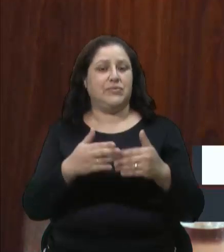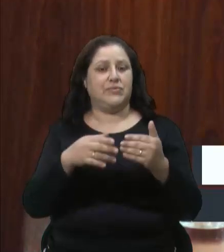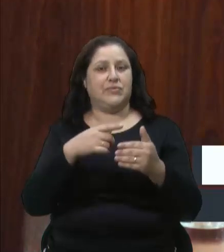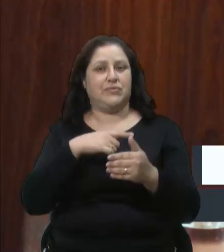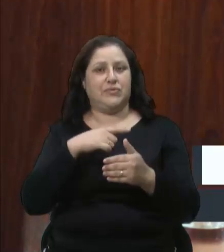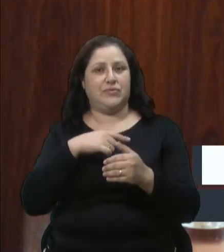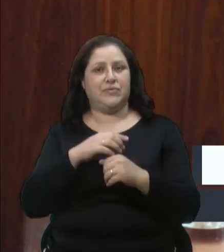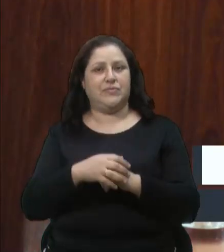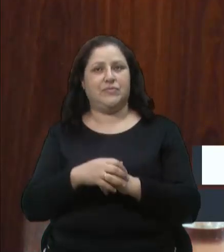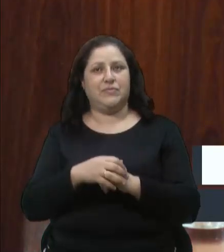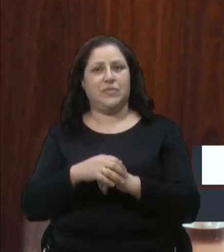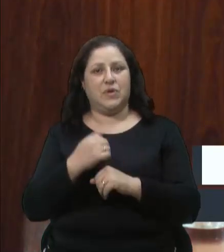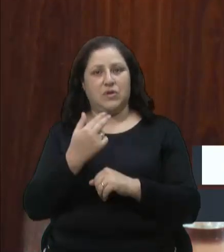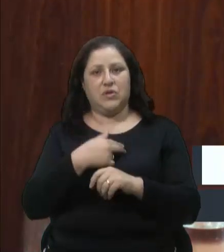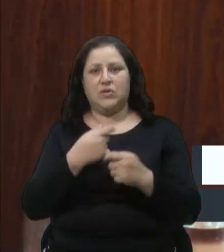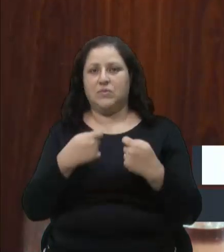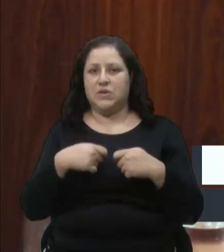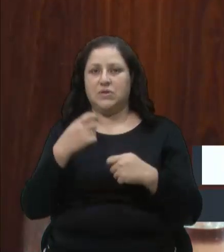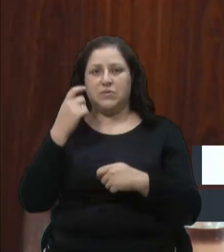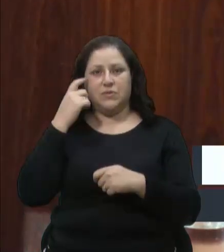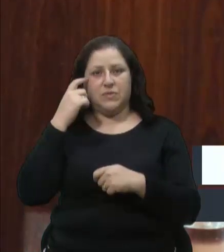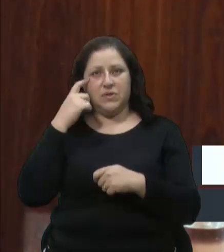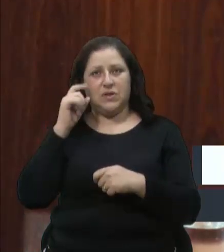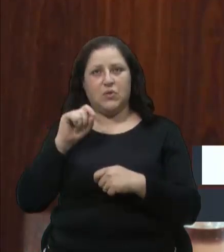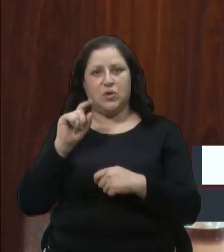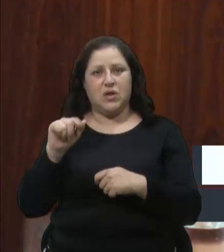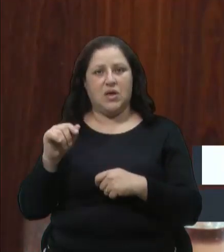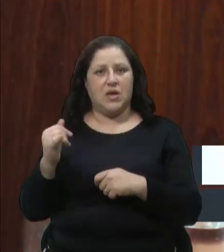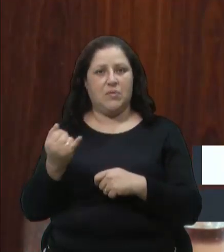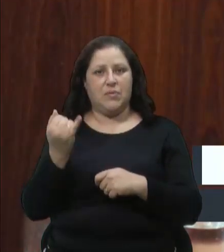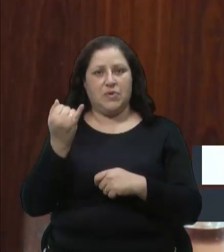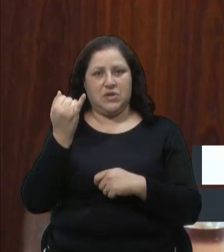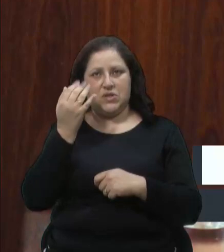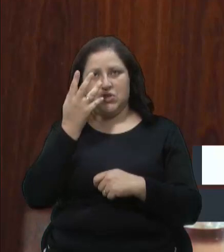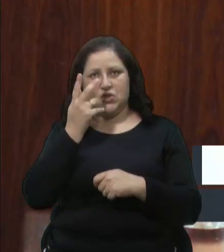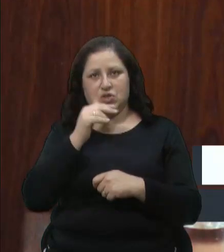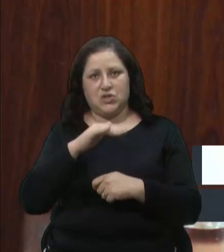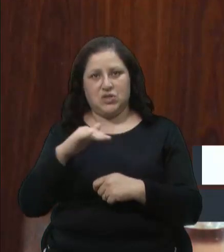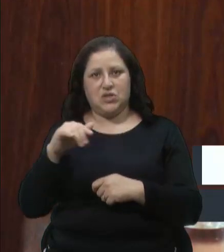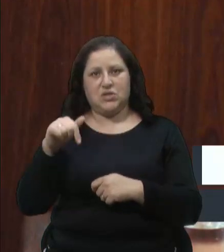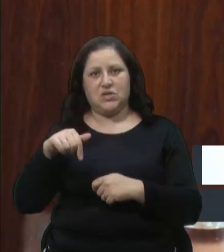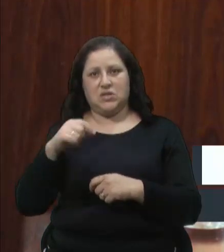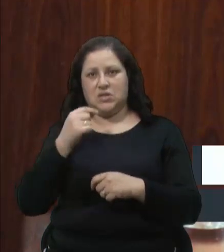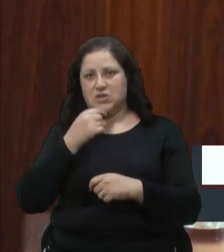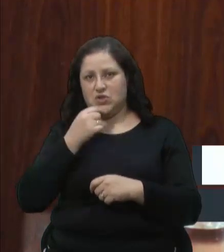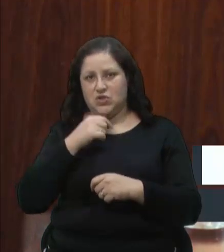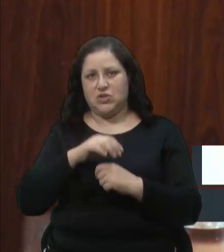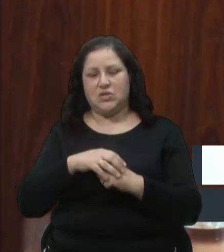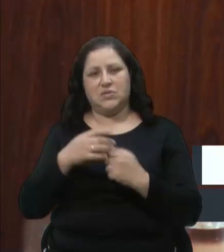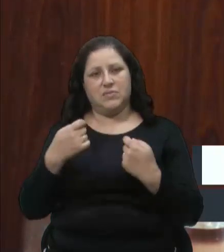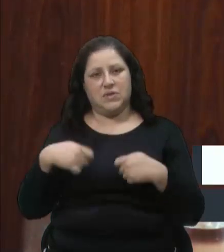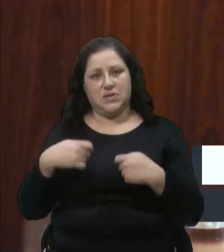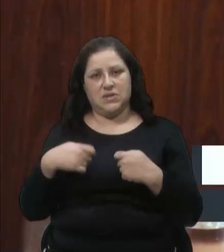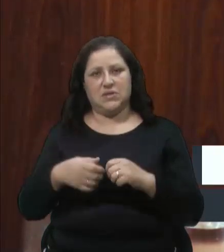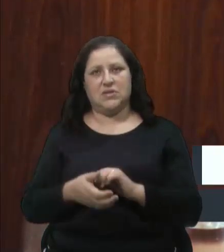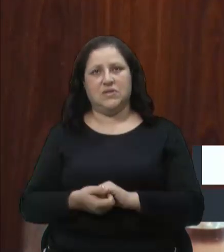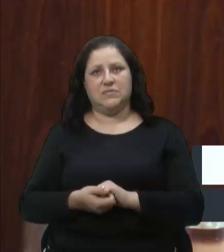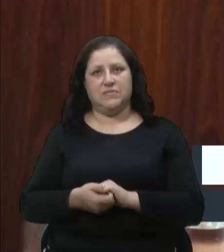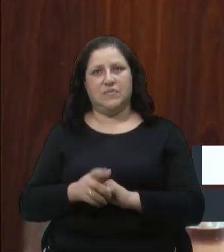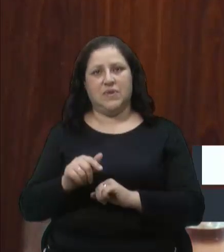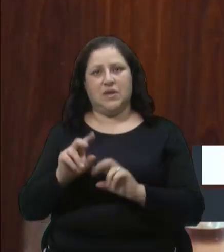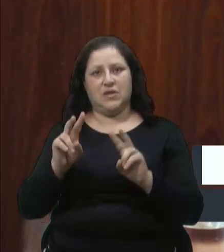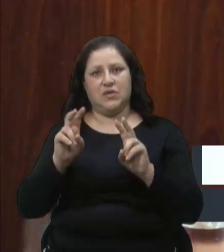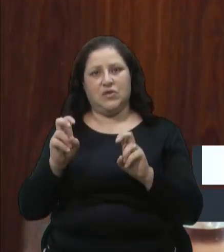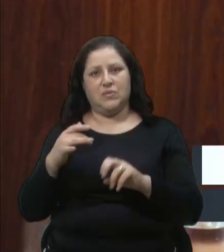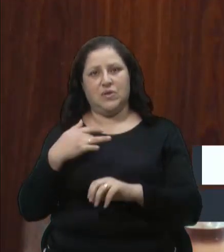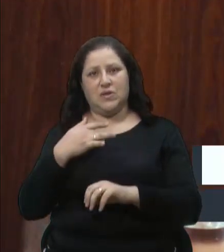Então, é algo que a gente precisa pensar que é importante para as crianças do nosso município, que é necessário e que é uma questão